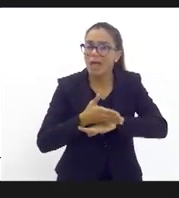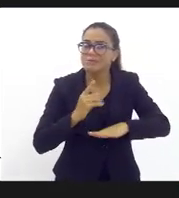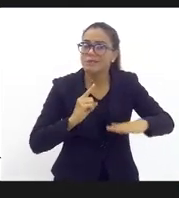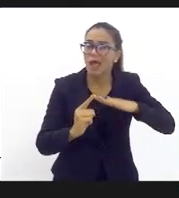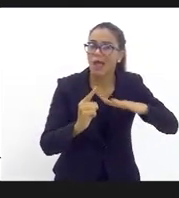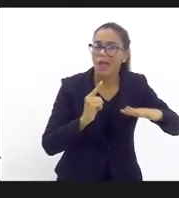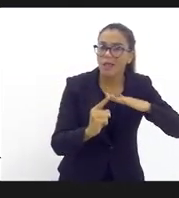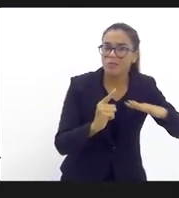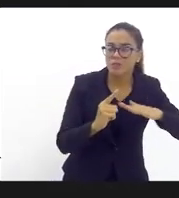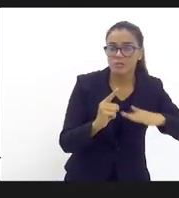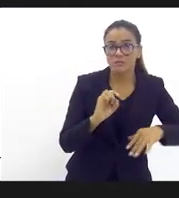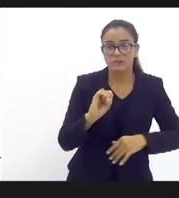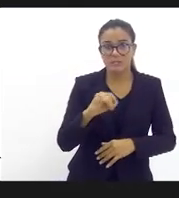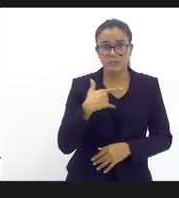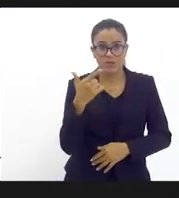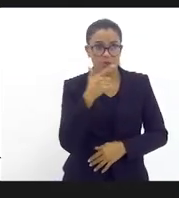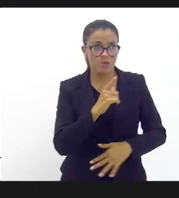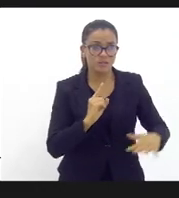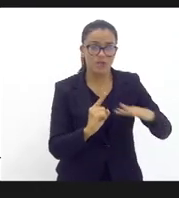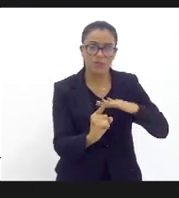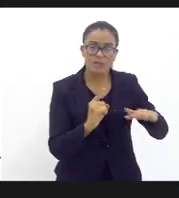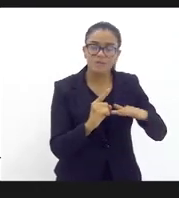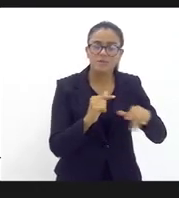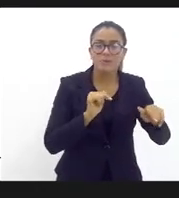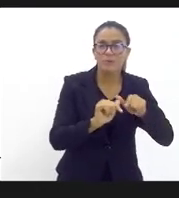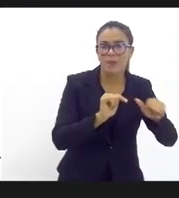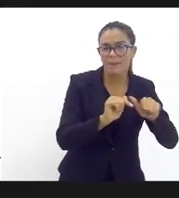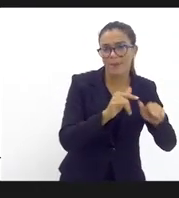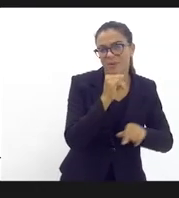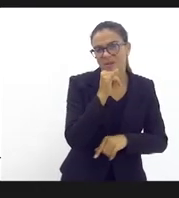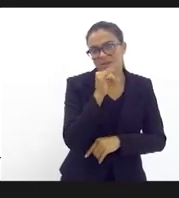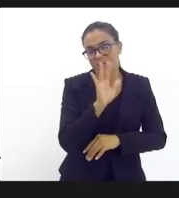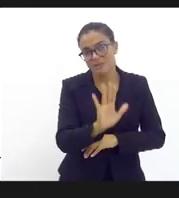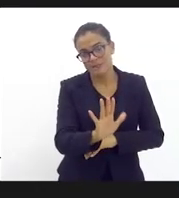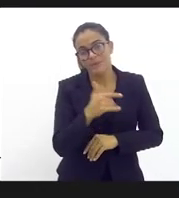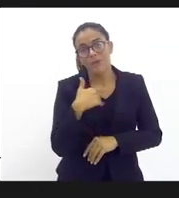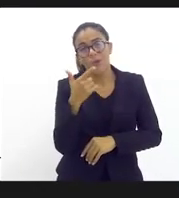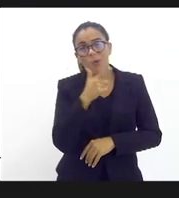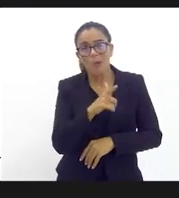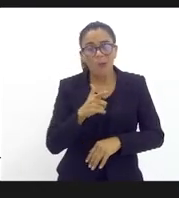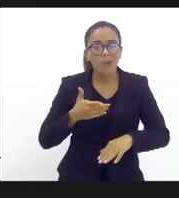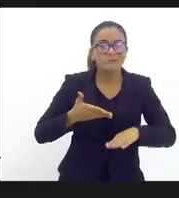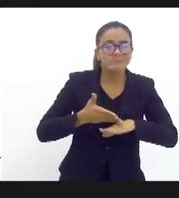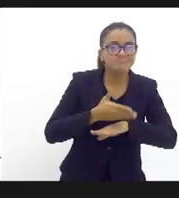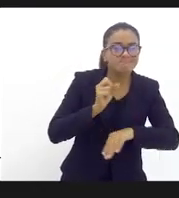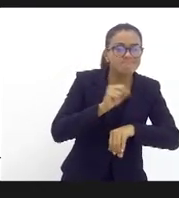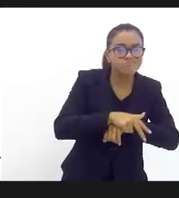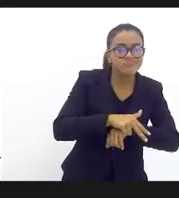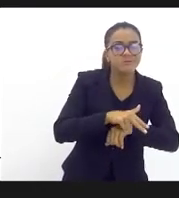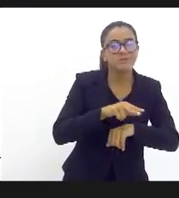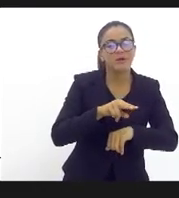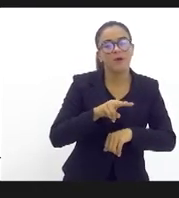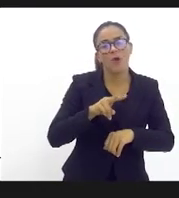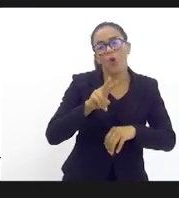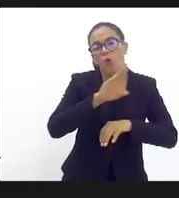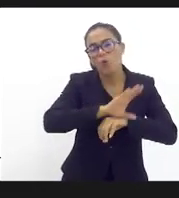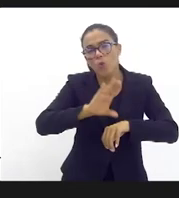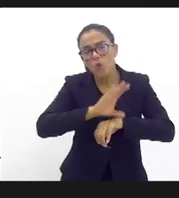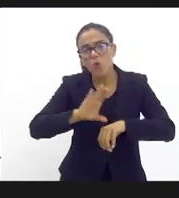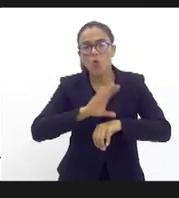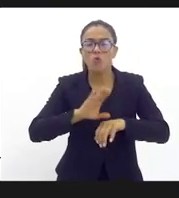gente não consegue ter um acesso a um trabalho porque a gente não conseguiu acessar determinados tipos de cursos